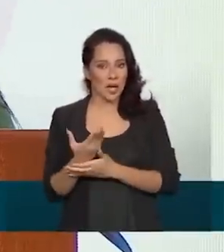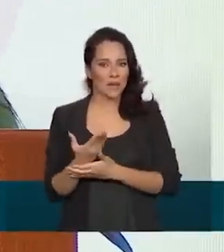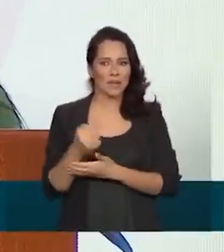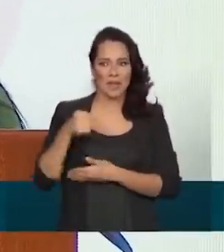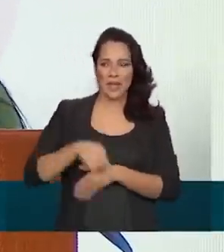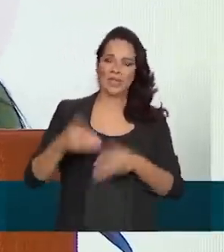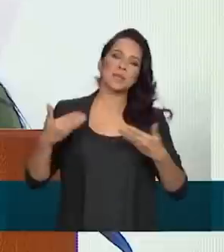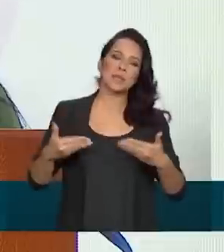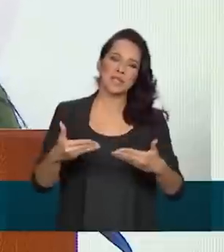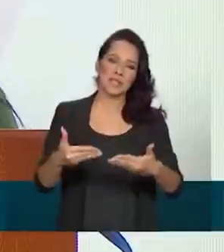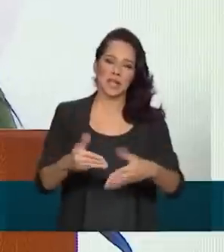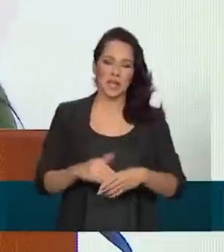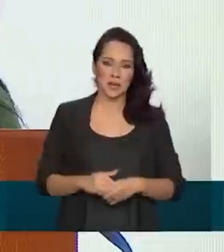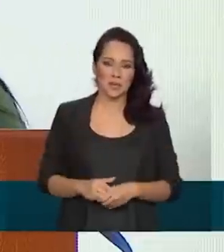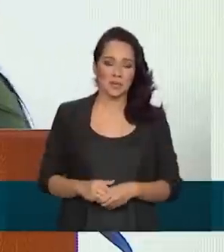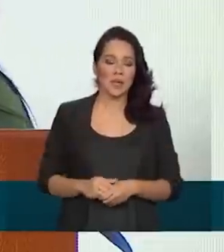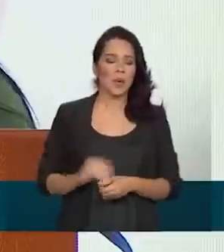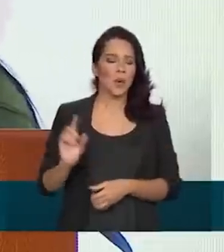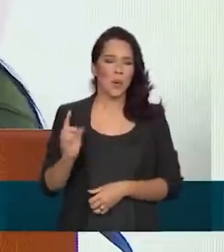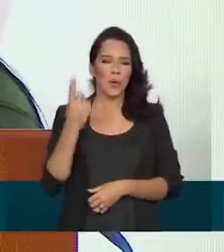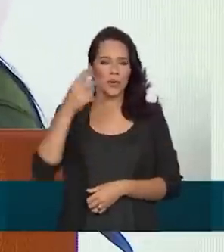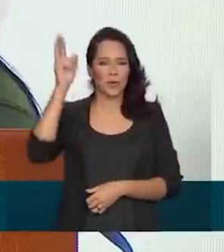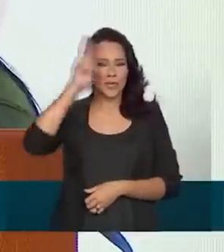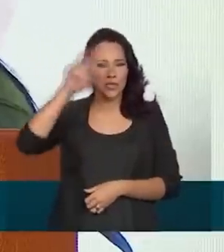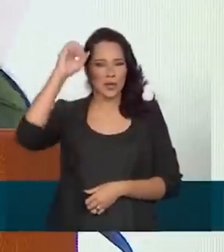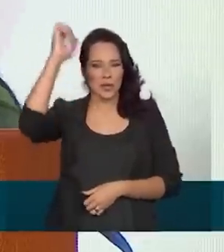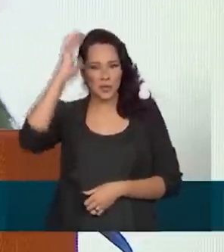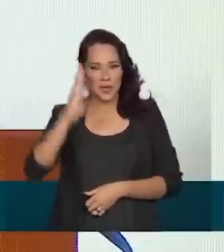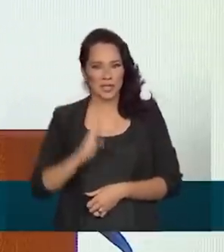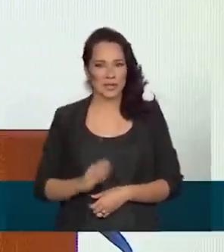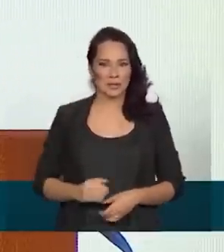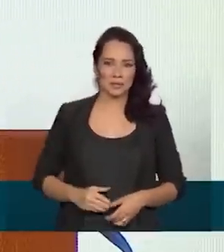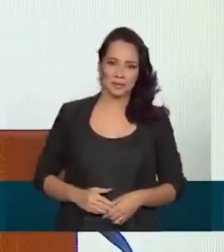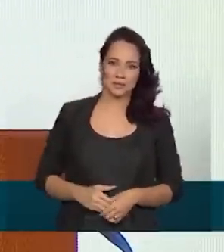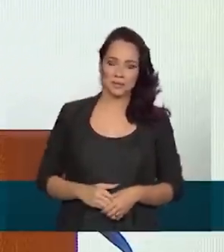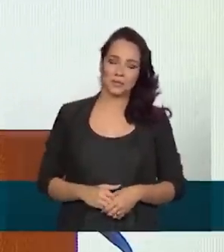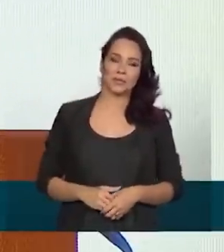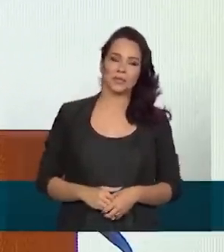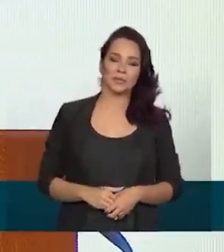esse ministério inédito na história do Brasil.